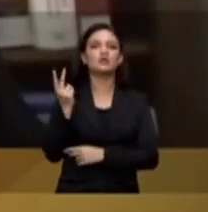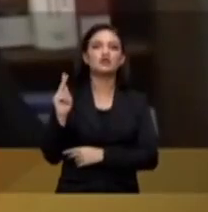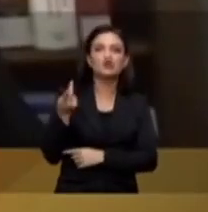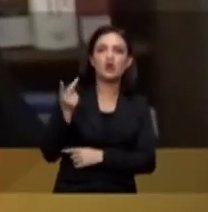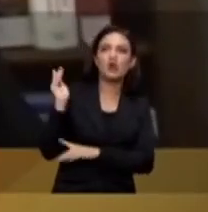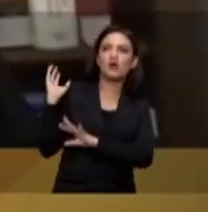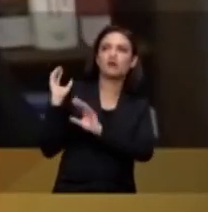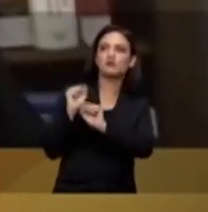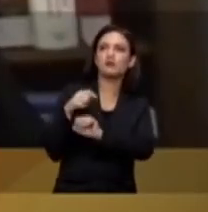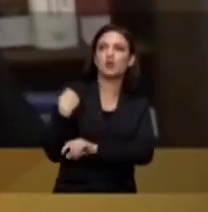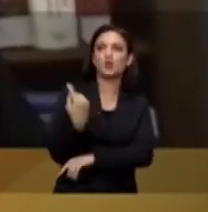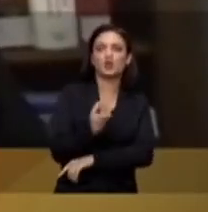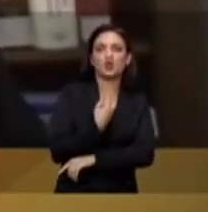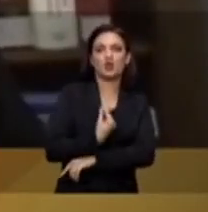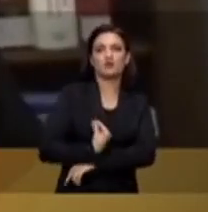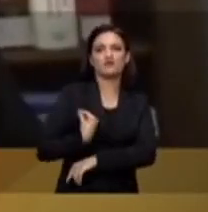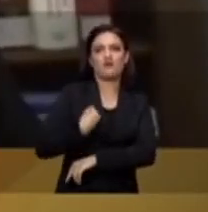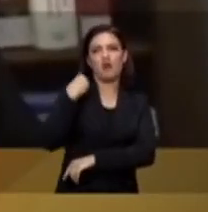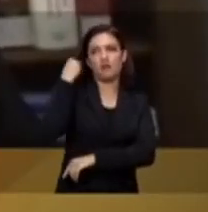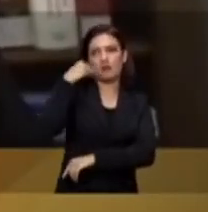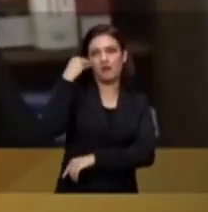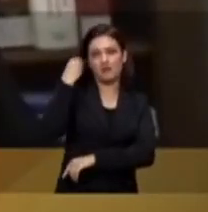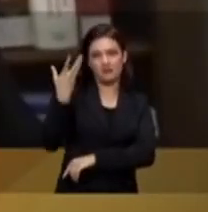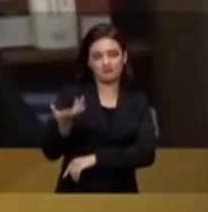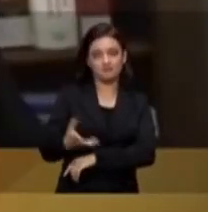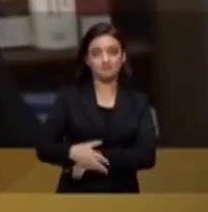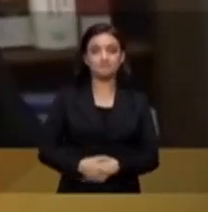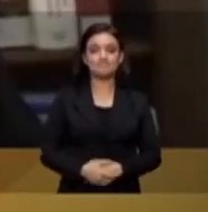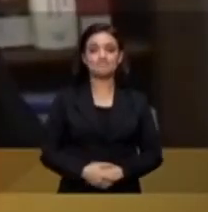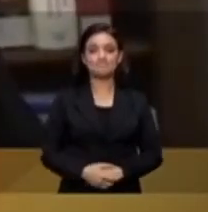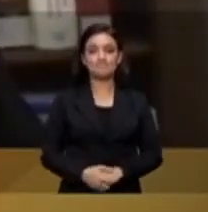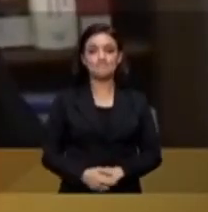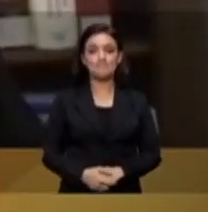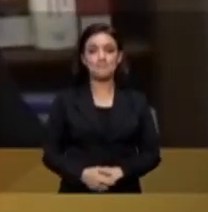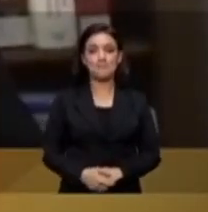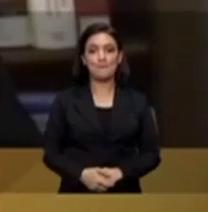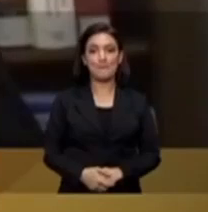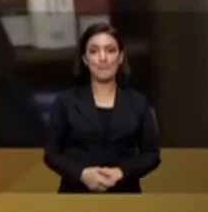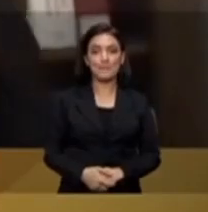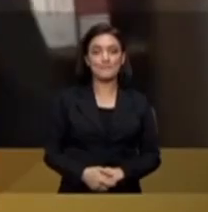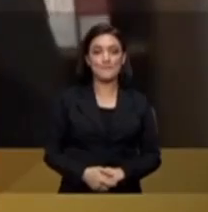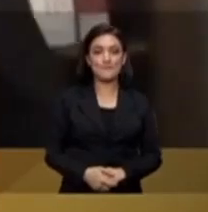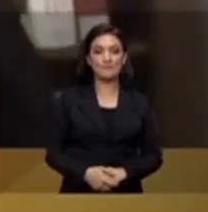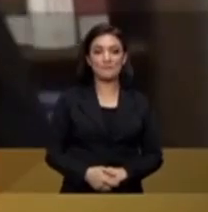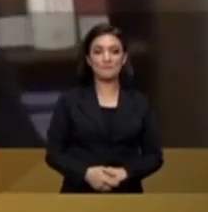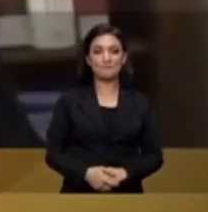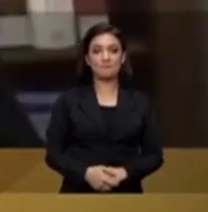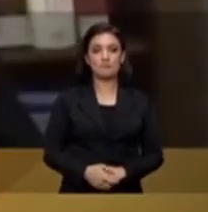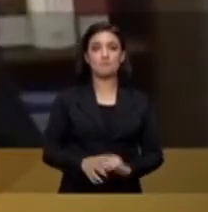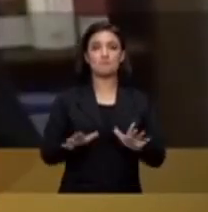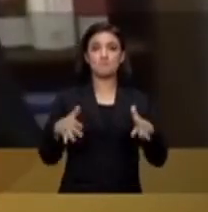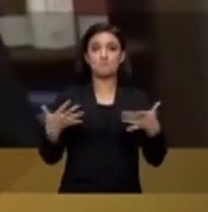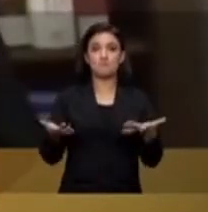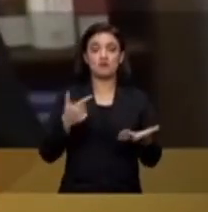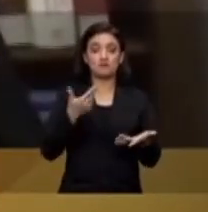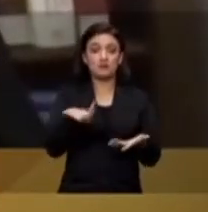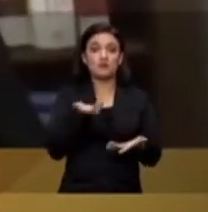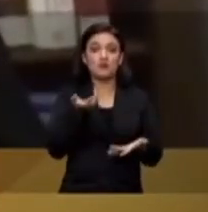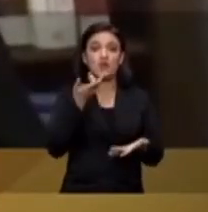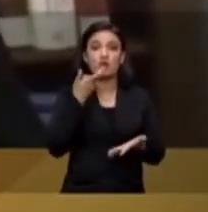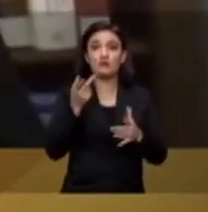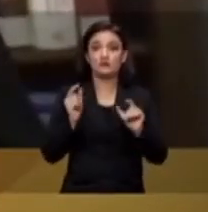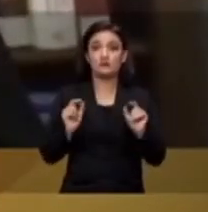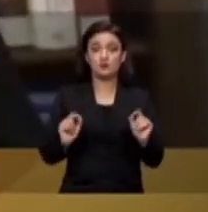nós vivemos. Bem, eu, então, senhor presidente, queria, então, me manifestar